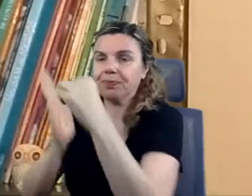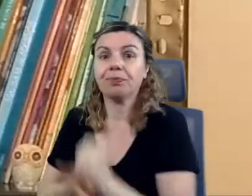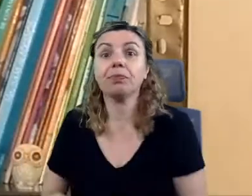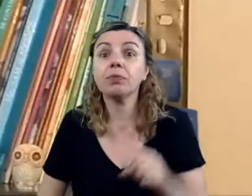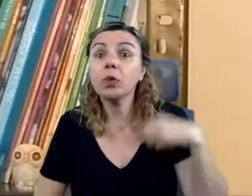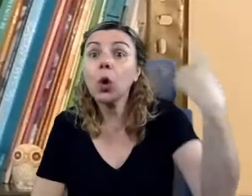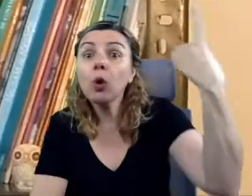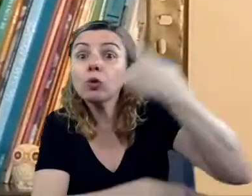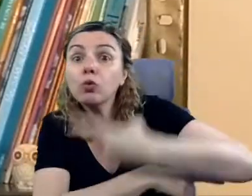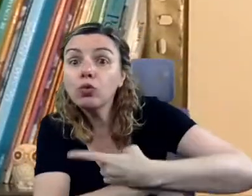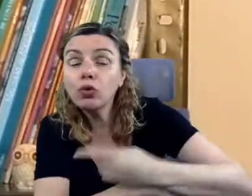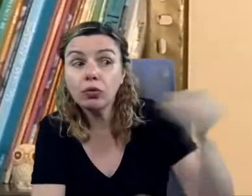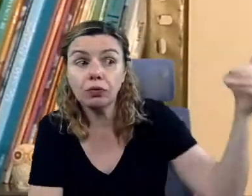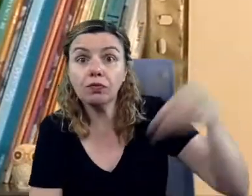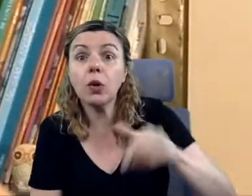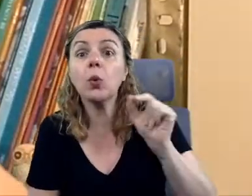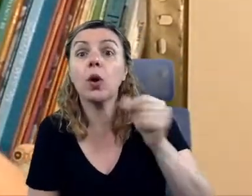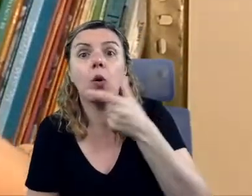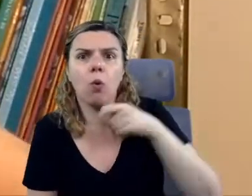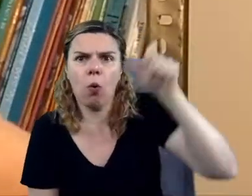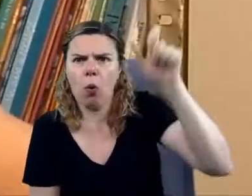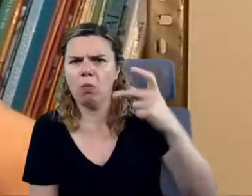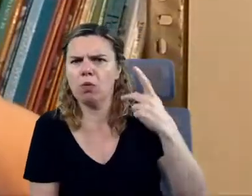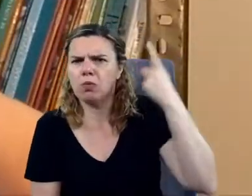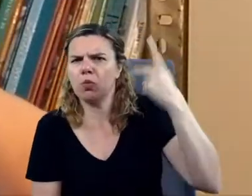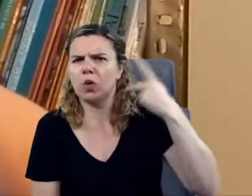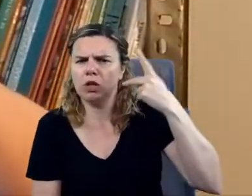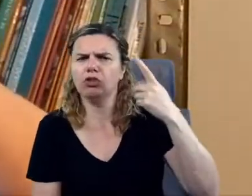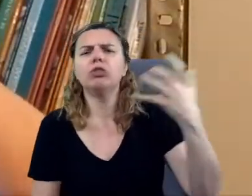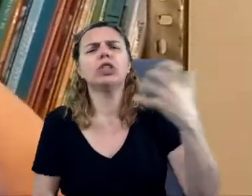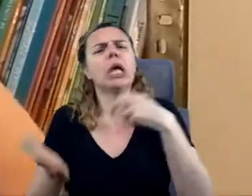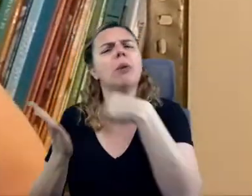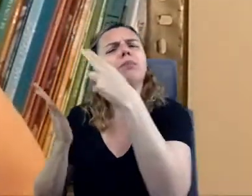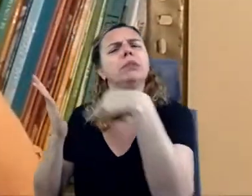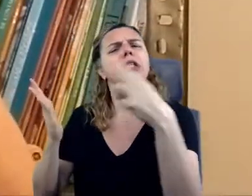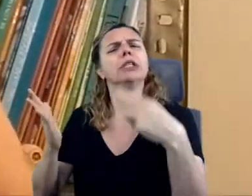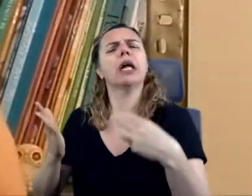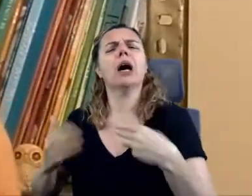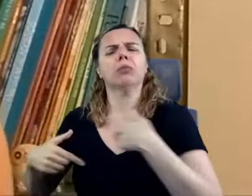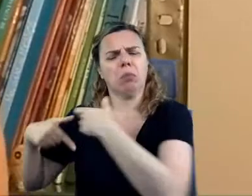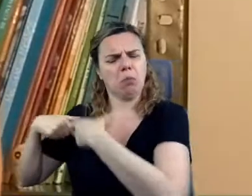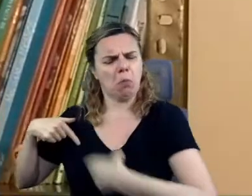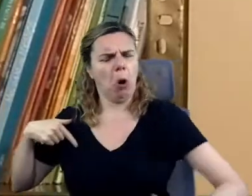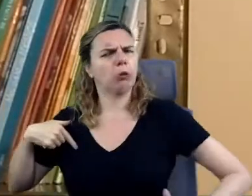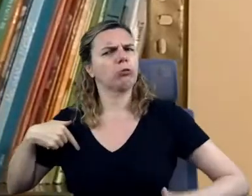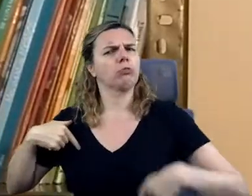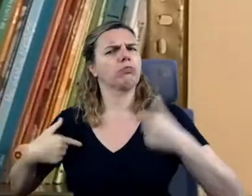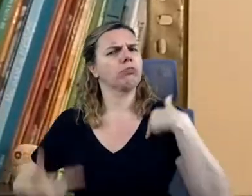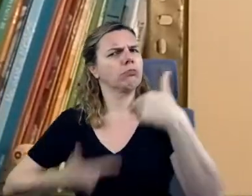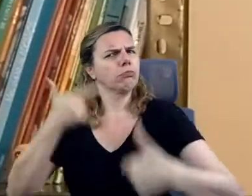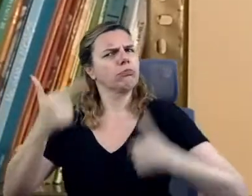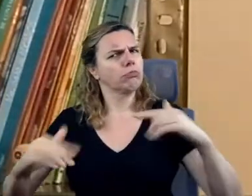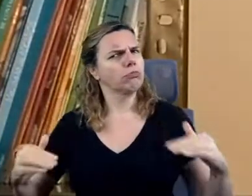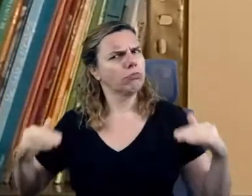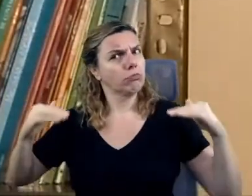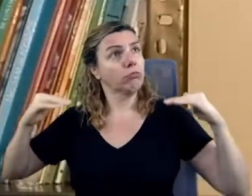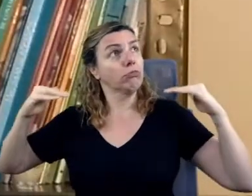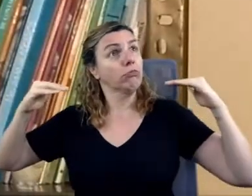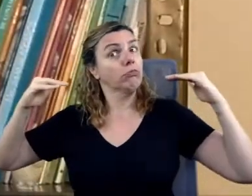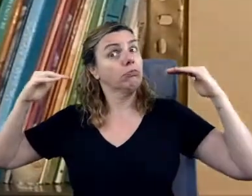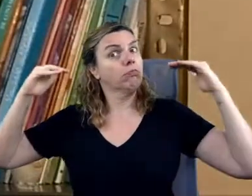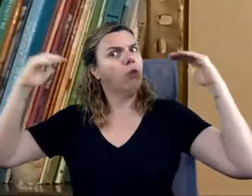No outro dia veio um político. Mandou pintar o ato solene de sua posse para um alto cargo. Um